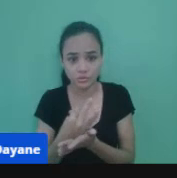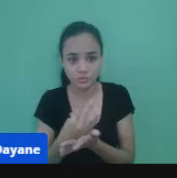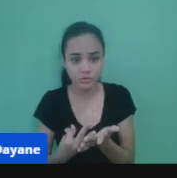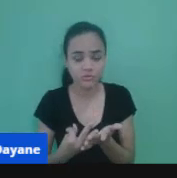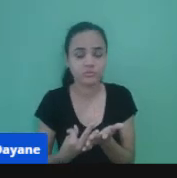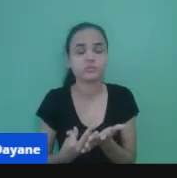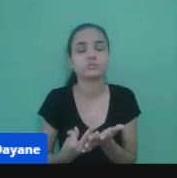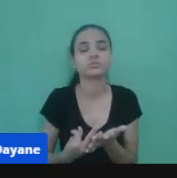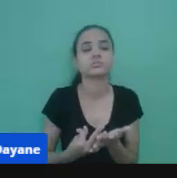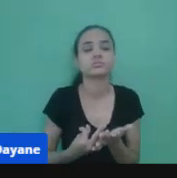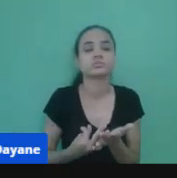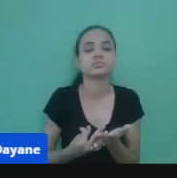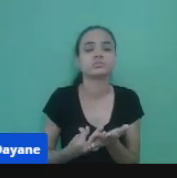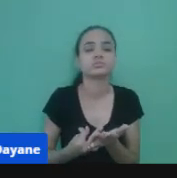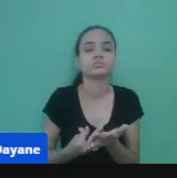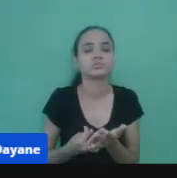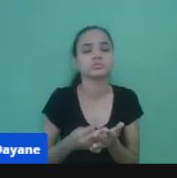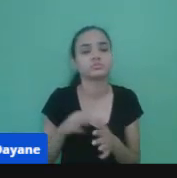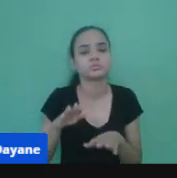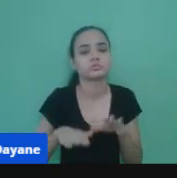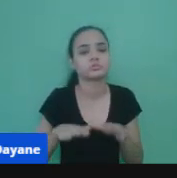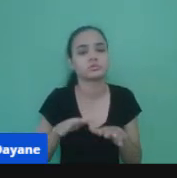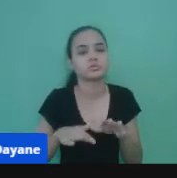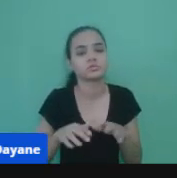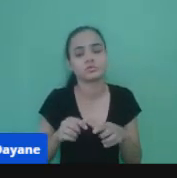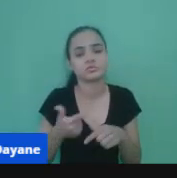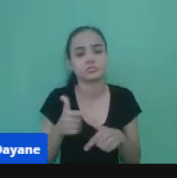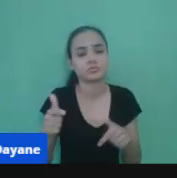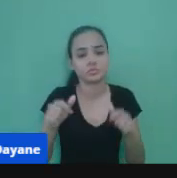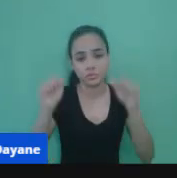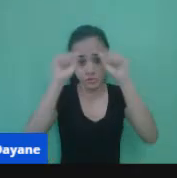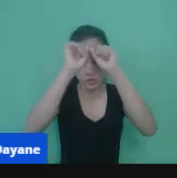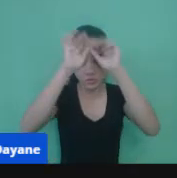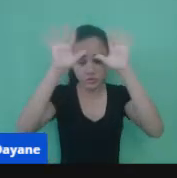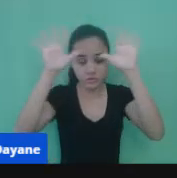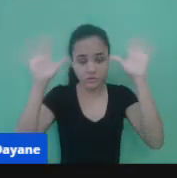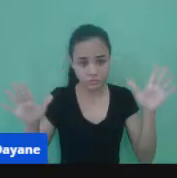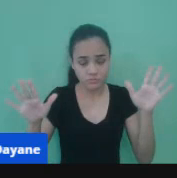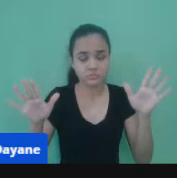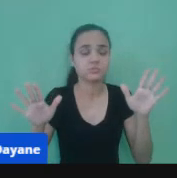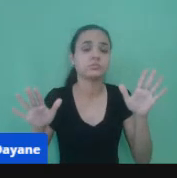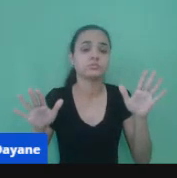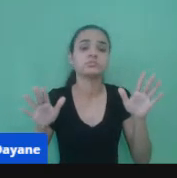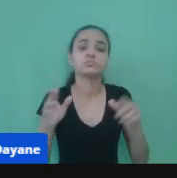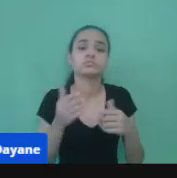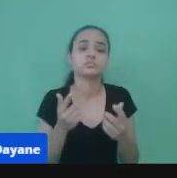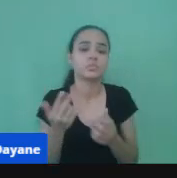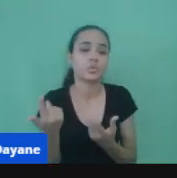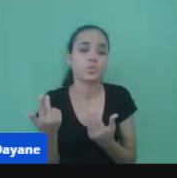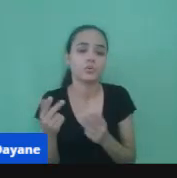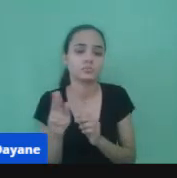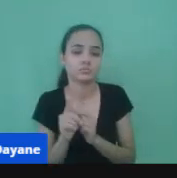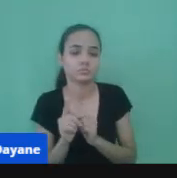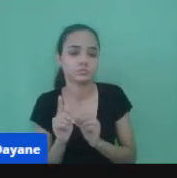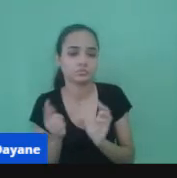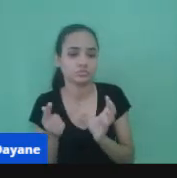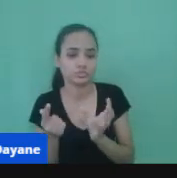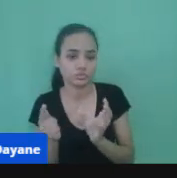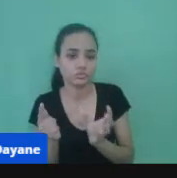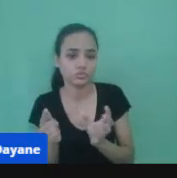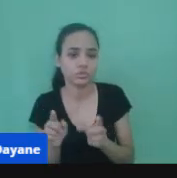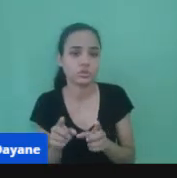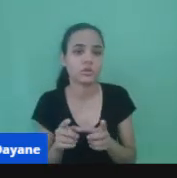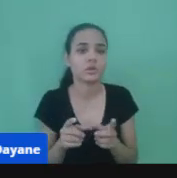específica em alguns documentos, como no caso da geografia, a utilização de filmes é indicada sim, e em termos científicos